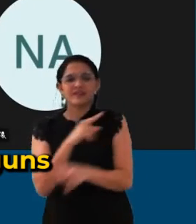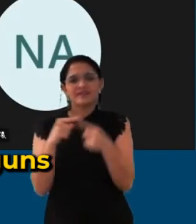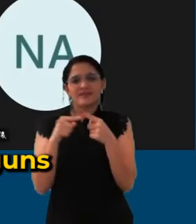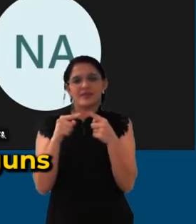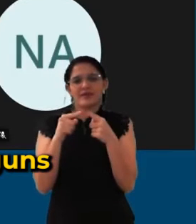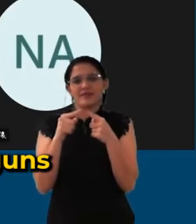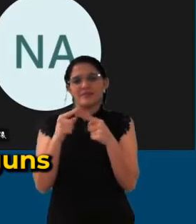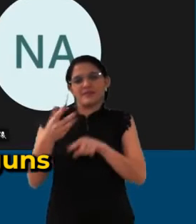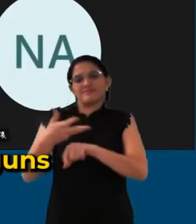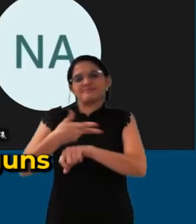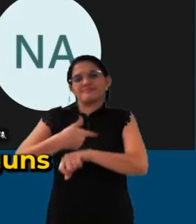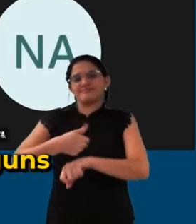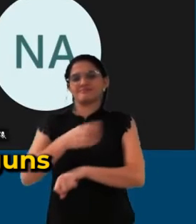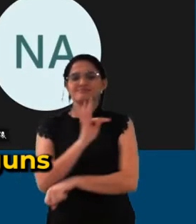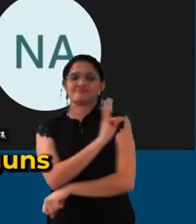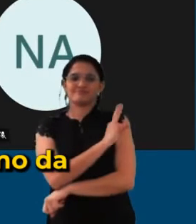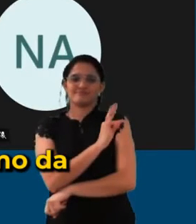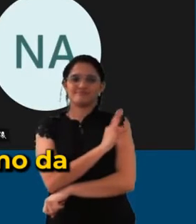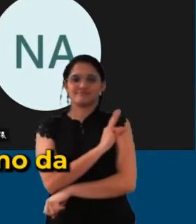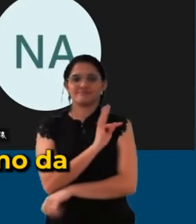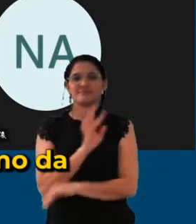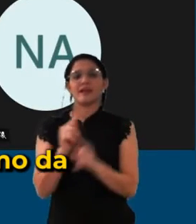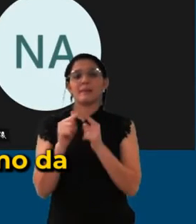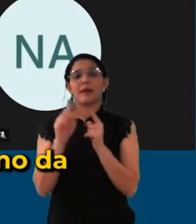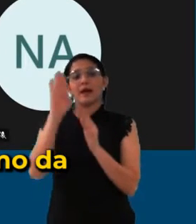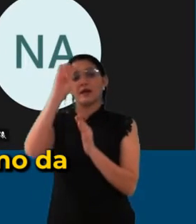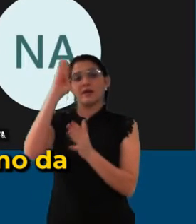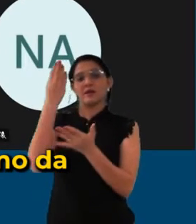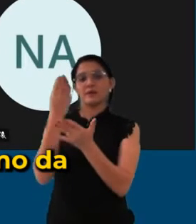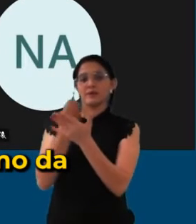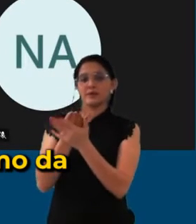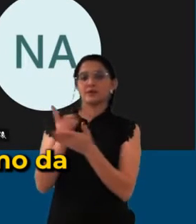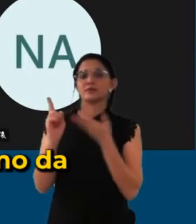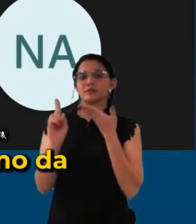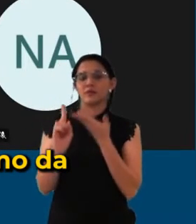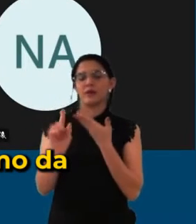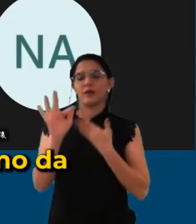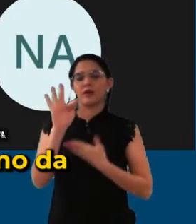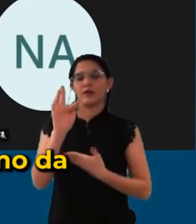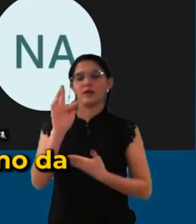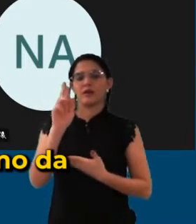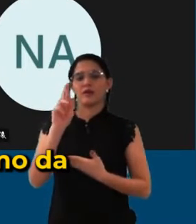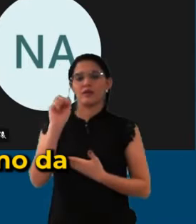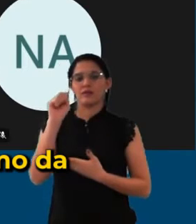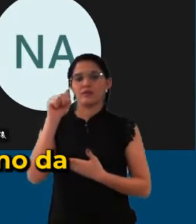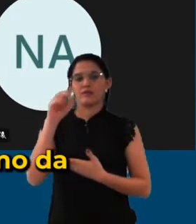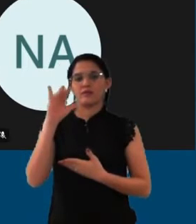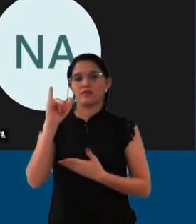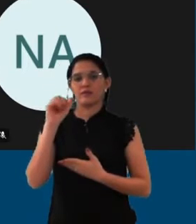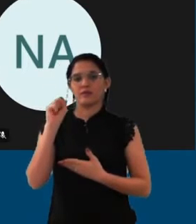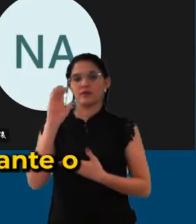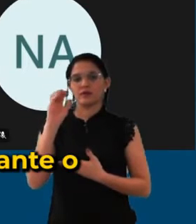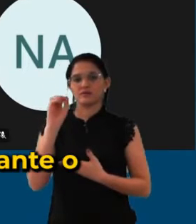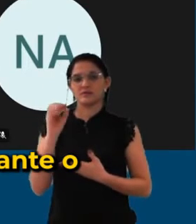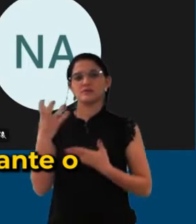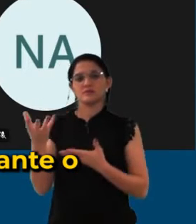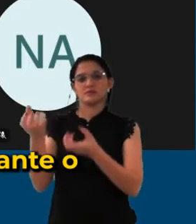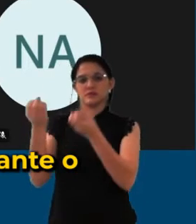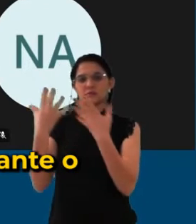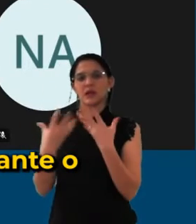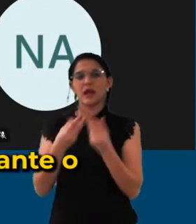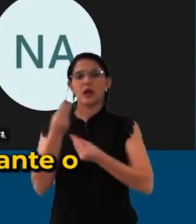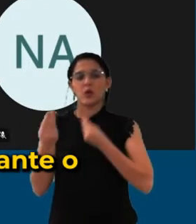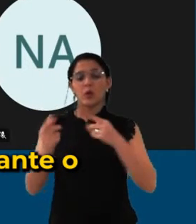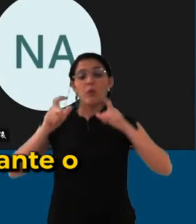mas eu acredito que o Francisco tem alguns pontos a trazer, né, em relação à matéria técnica mesmo da área,